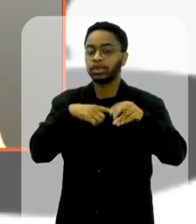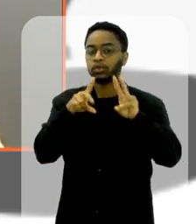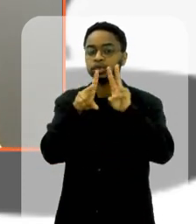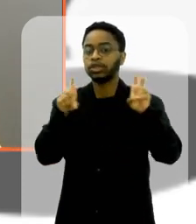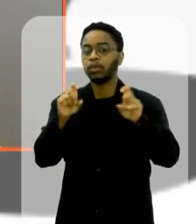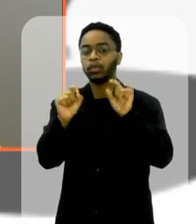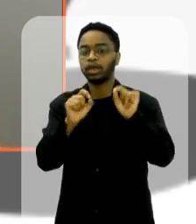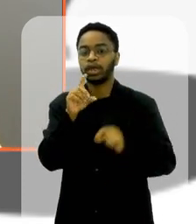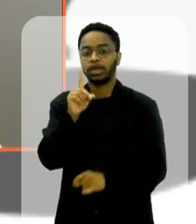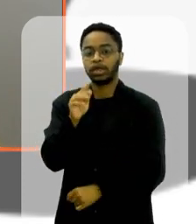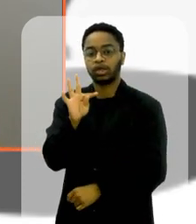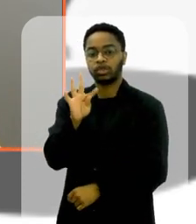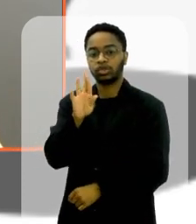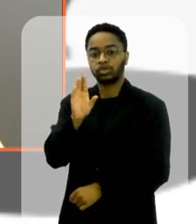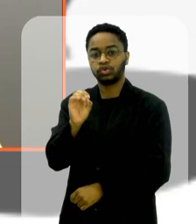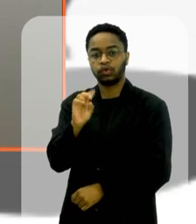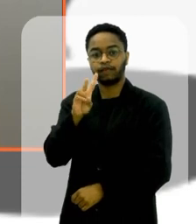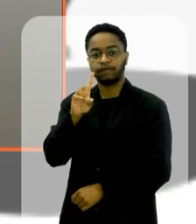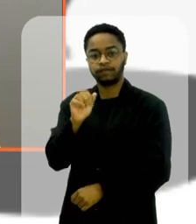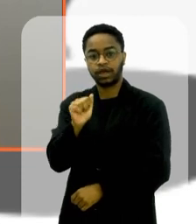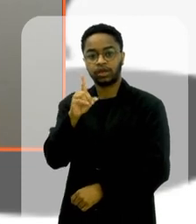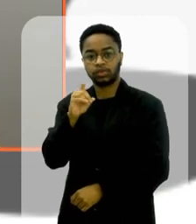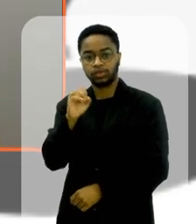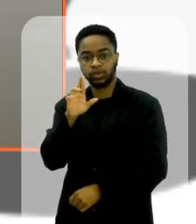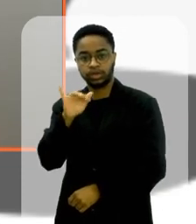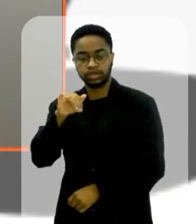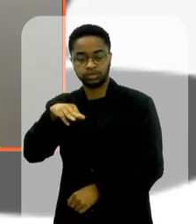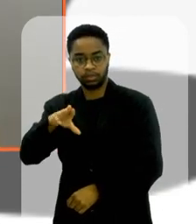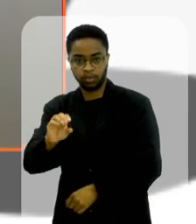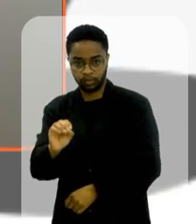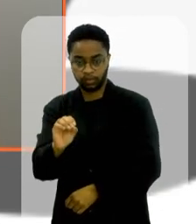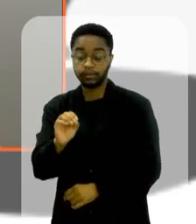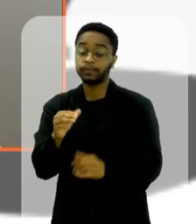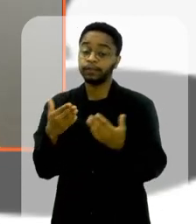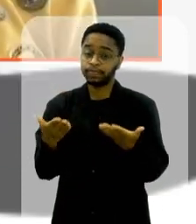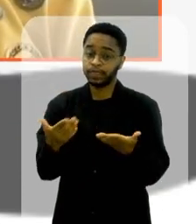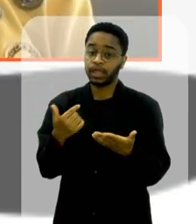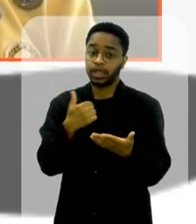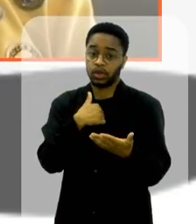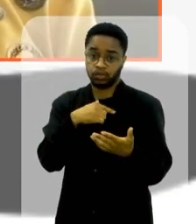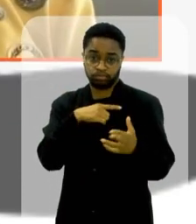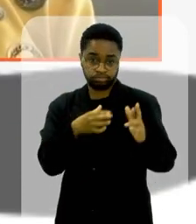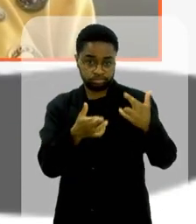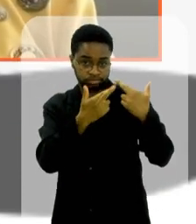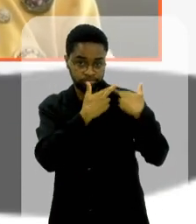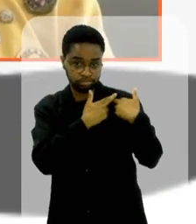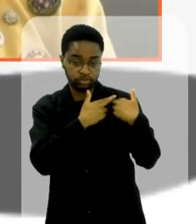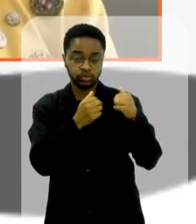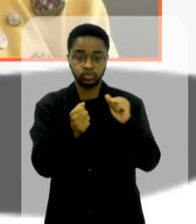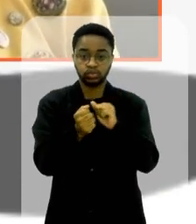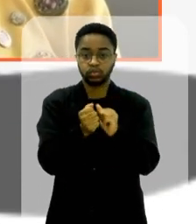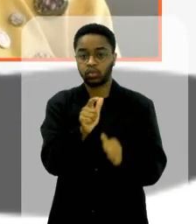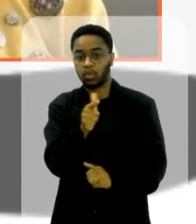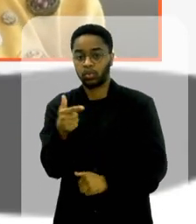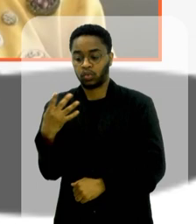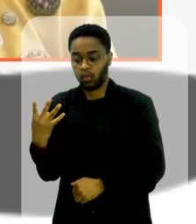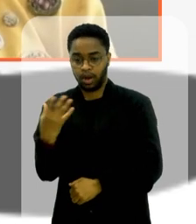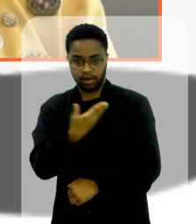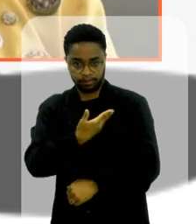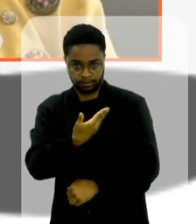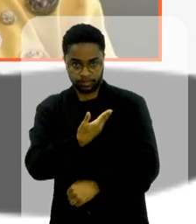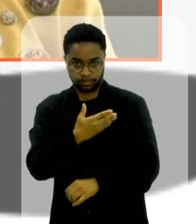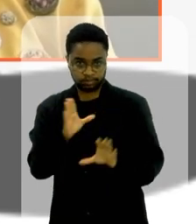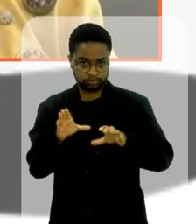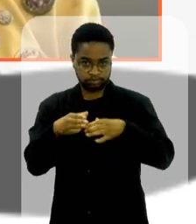era o trovadorismo medieval. E aí eu fiquei encarregado, junto com mais quatro colegas, éramos em